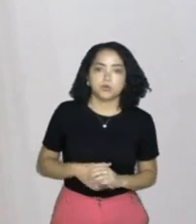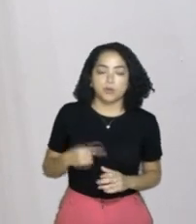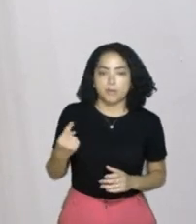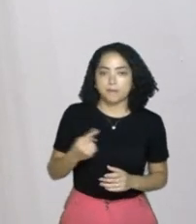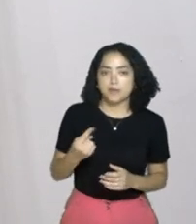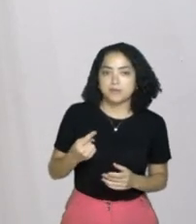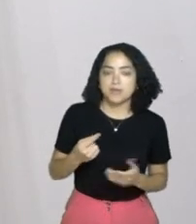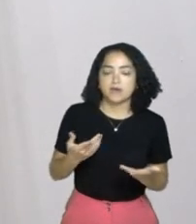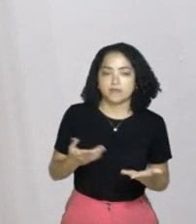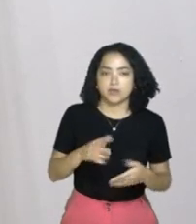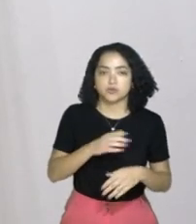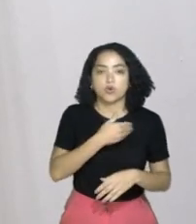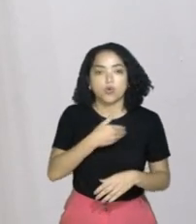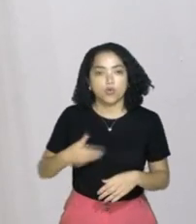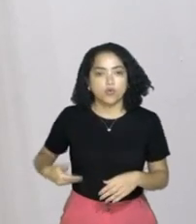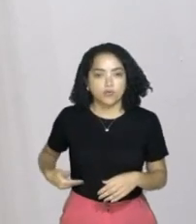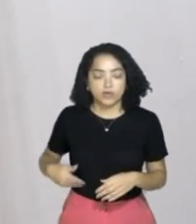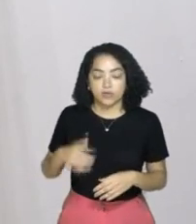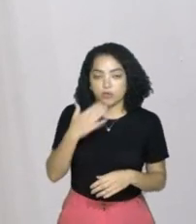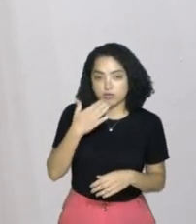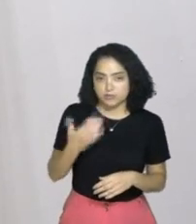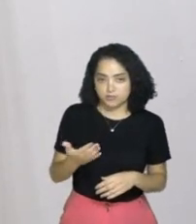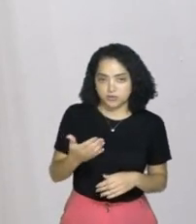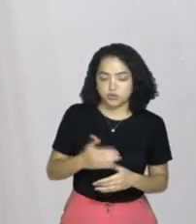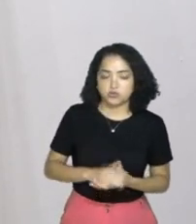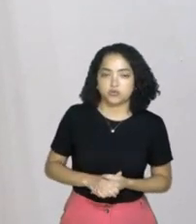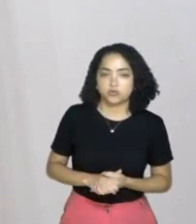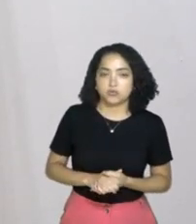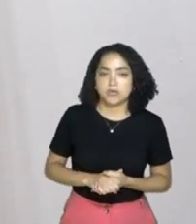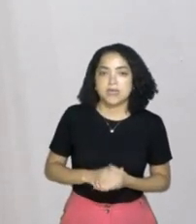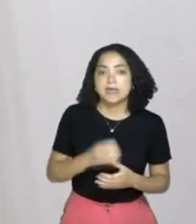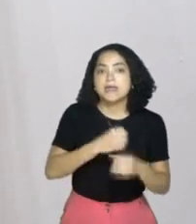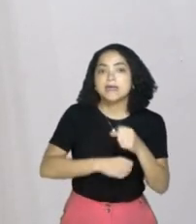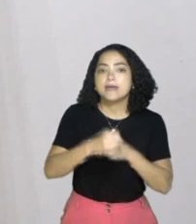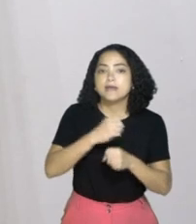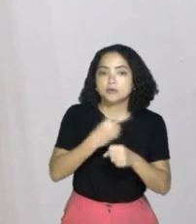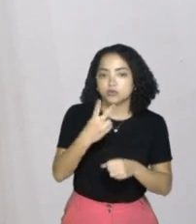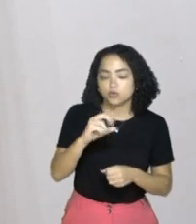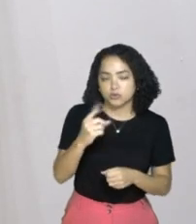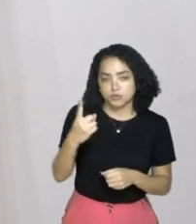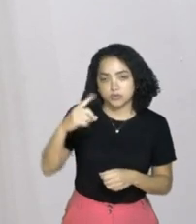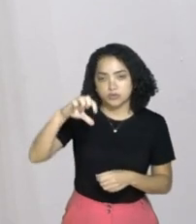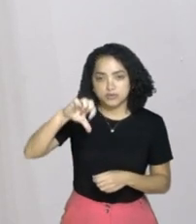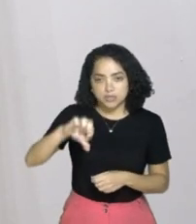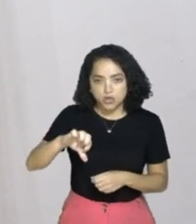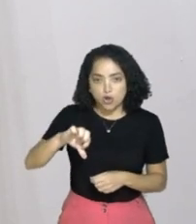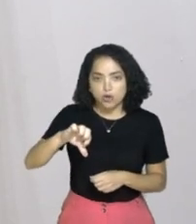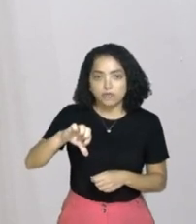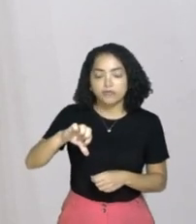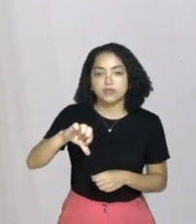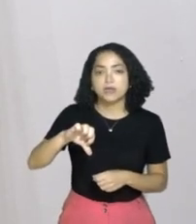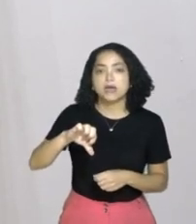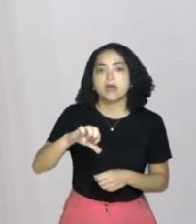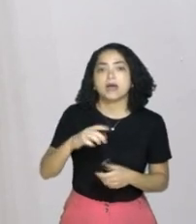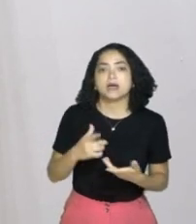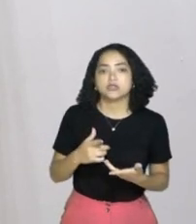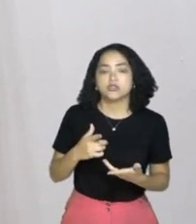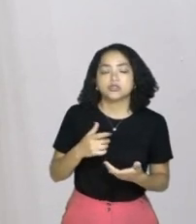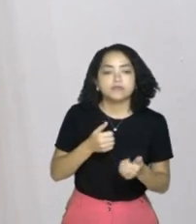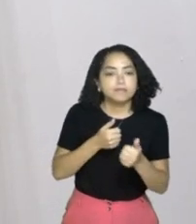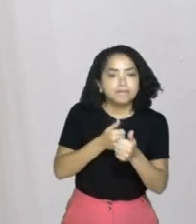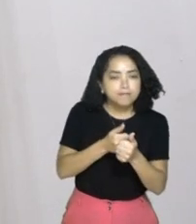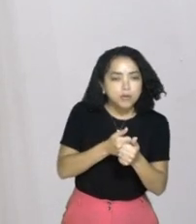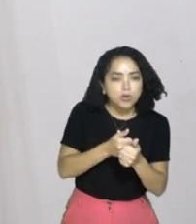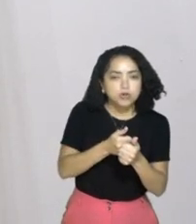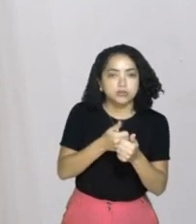governo do estado esta solicitação em 2019 estivemos muito perto de